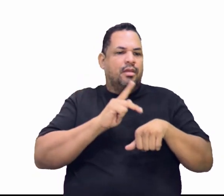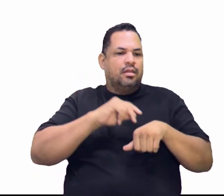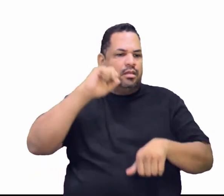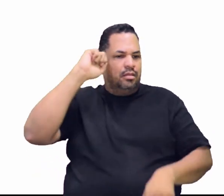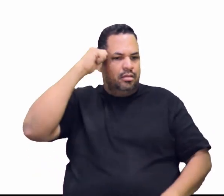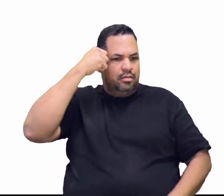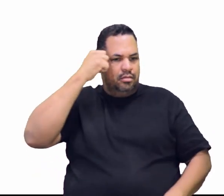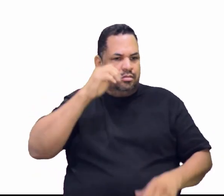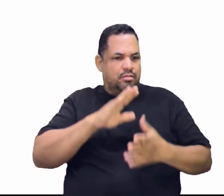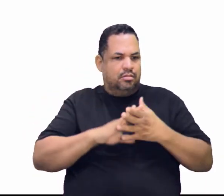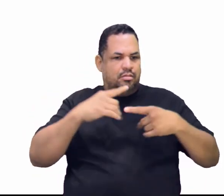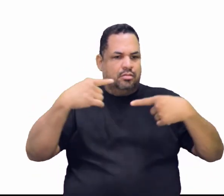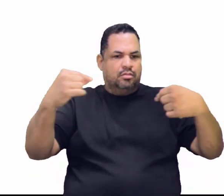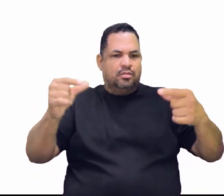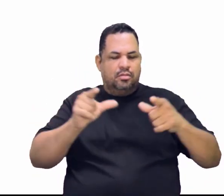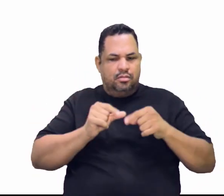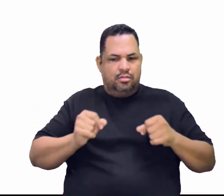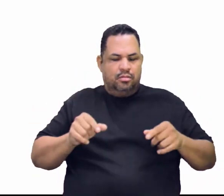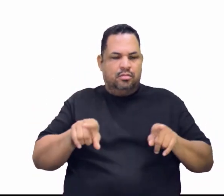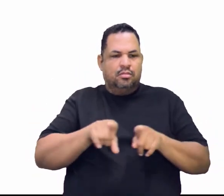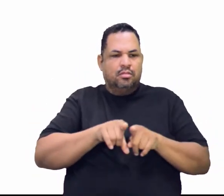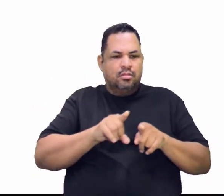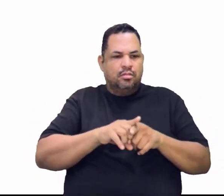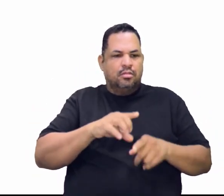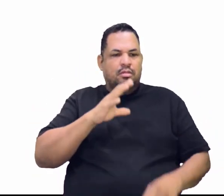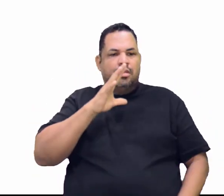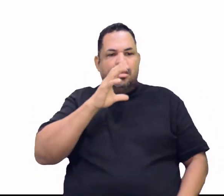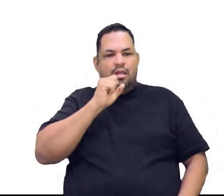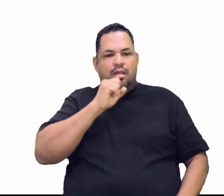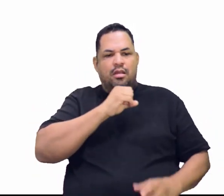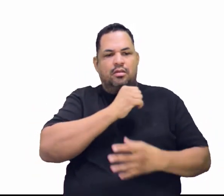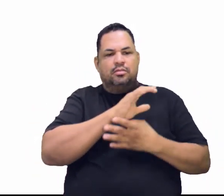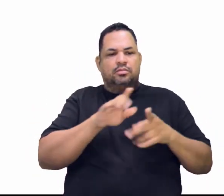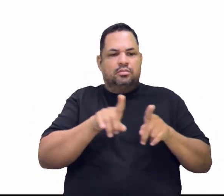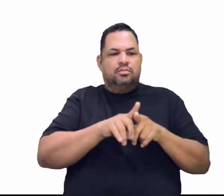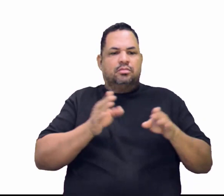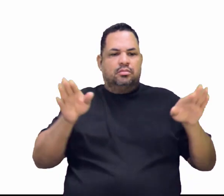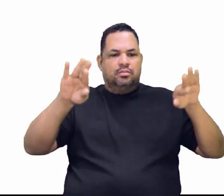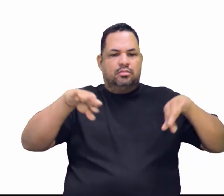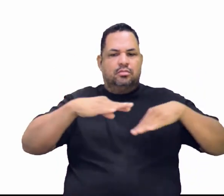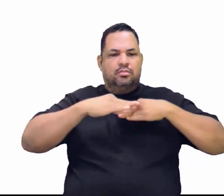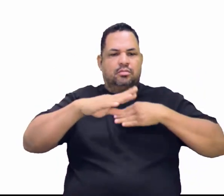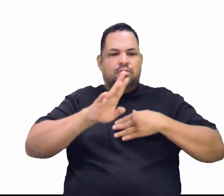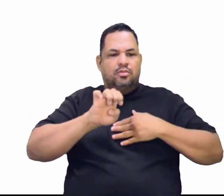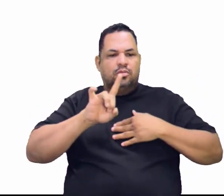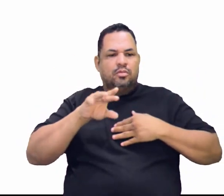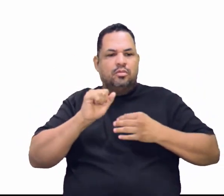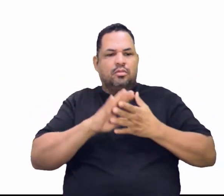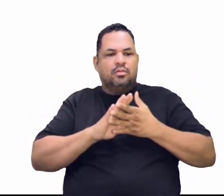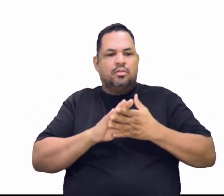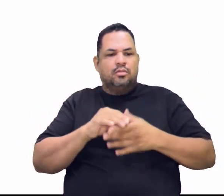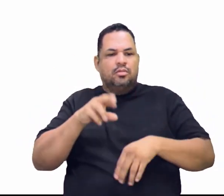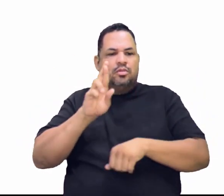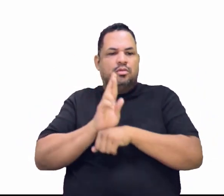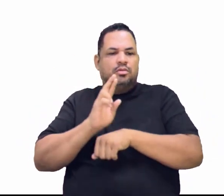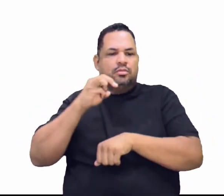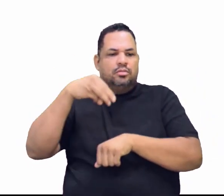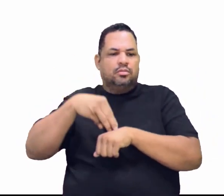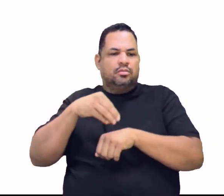quilombolas, Forte Príncipe, Laranjeira, Vale do Guaporé, Rolim de